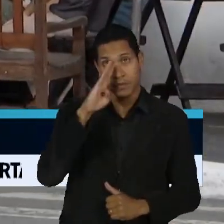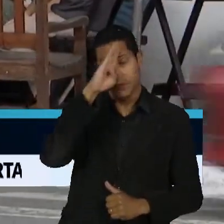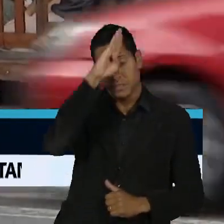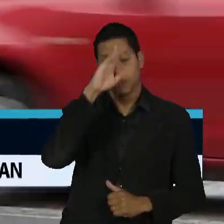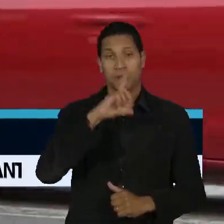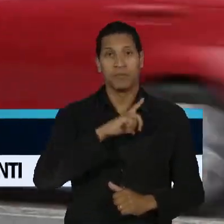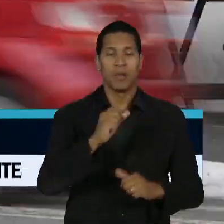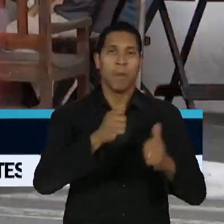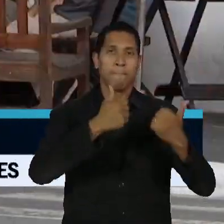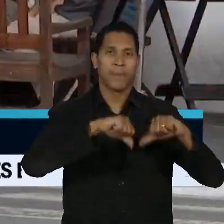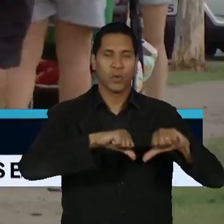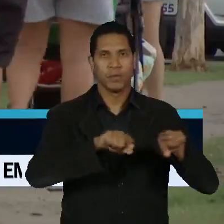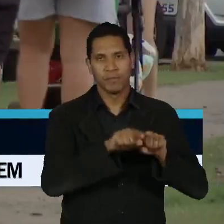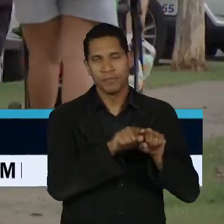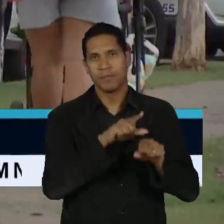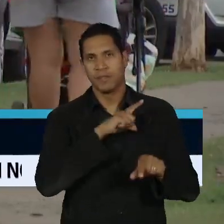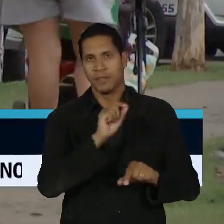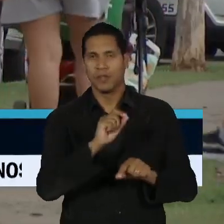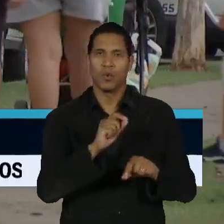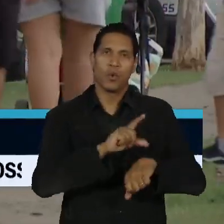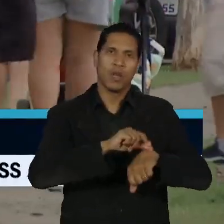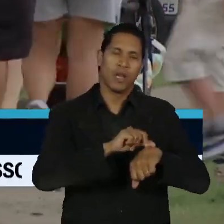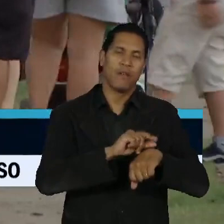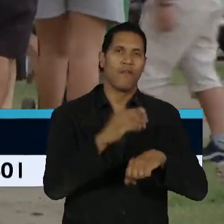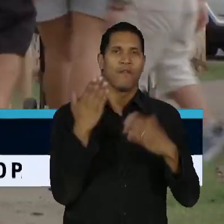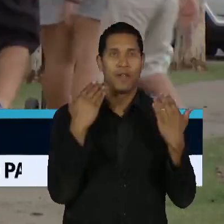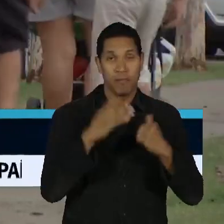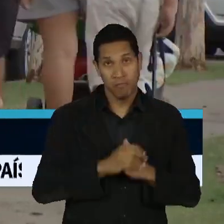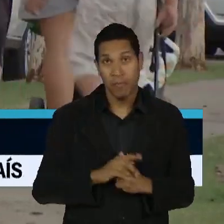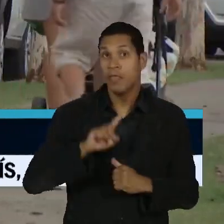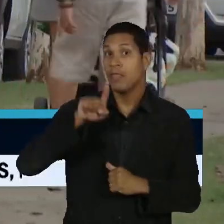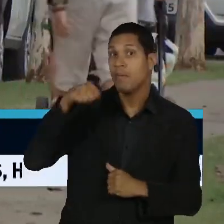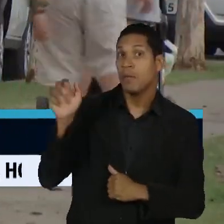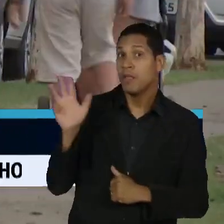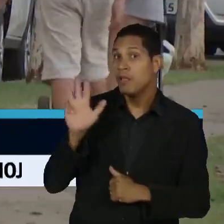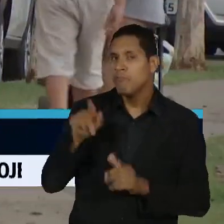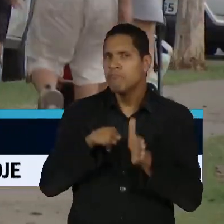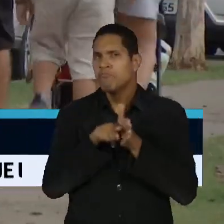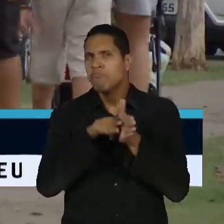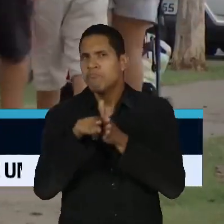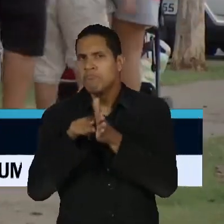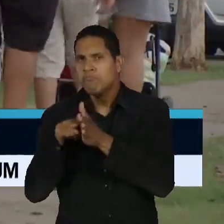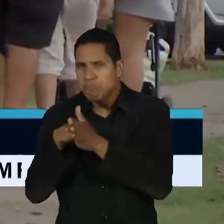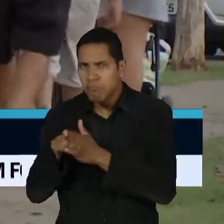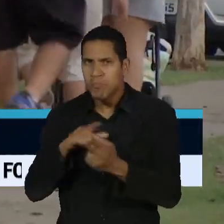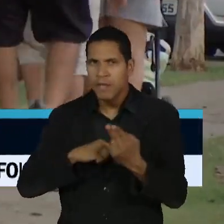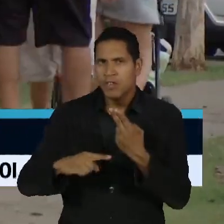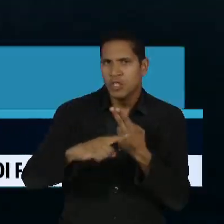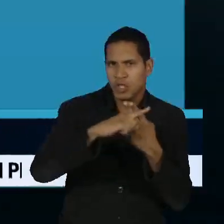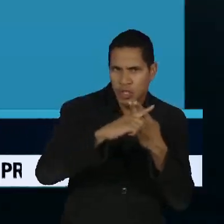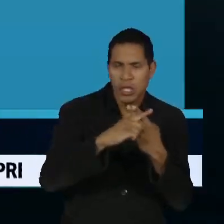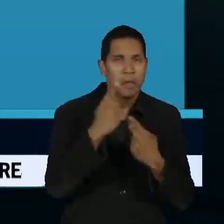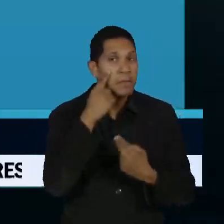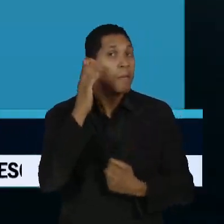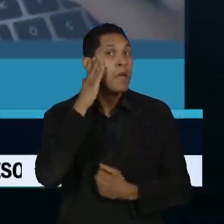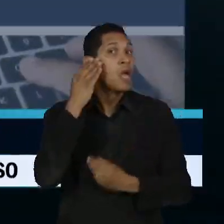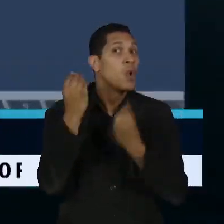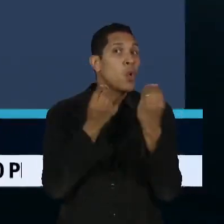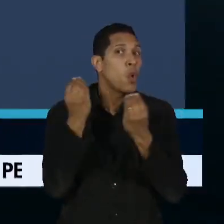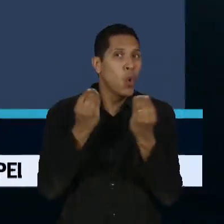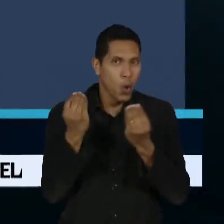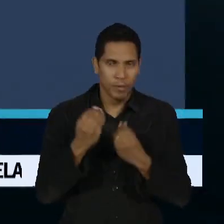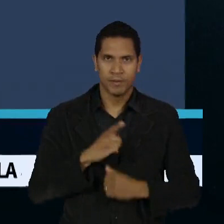logo após vencer as eleições o presidente Lula fez uma enquete informar sobre a medida no x antigo Twitter a pesquisa